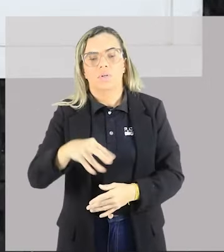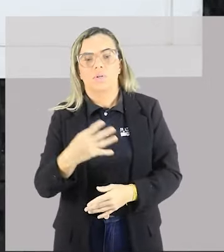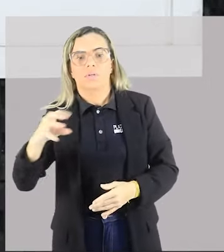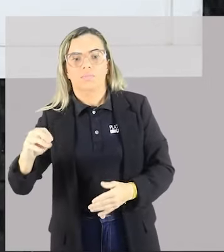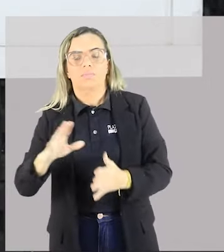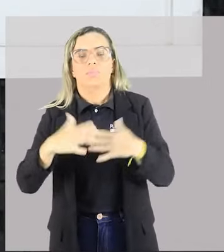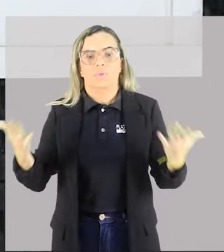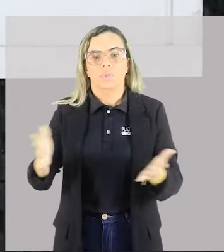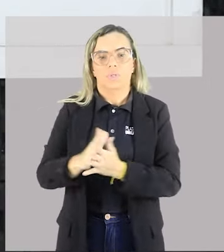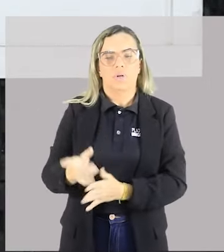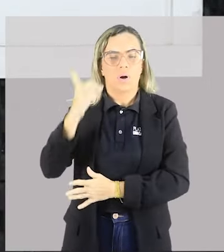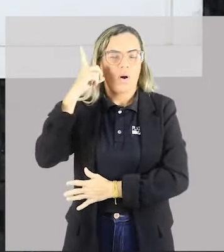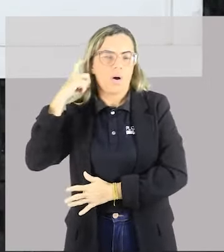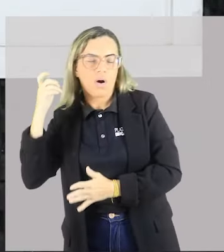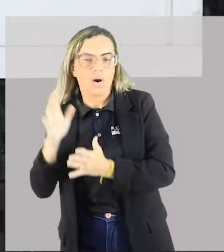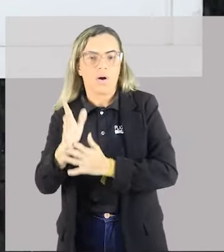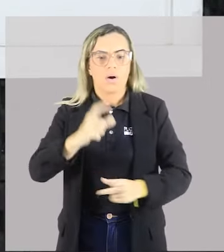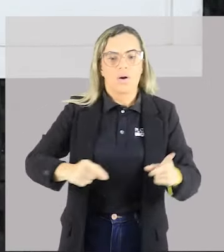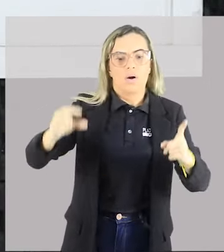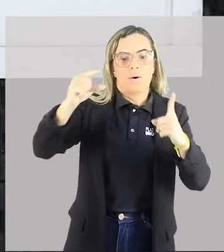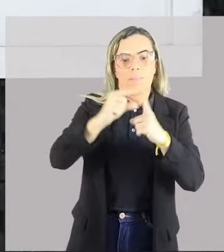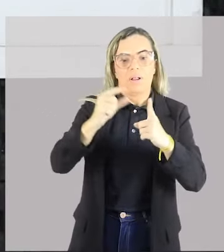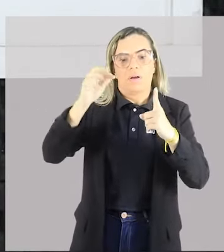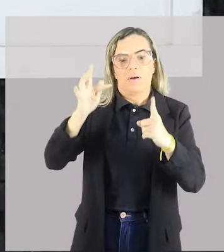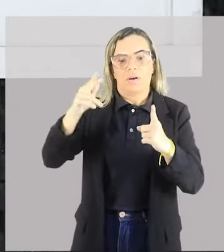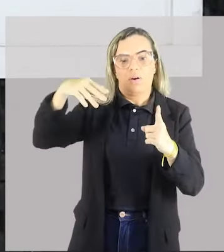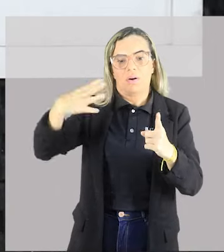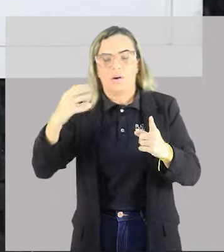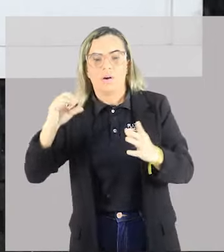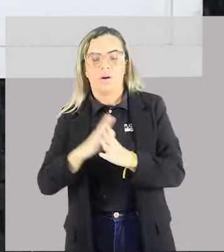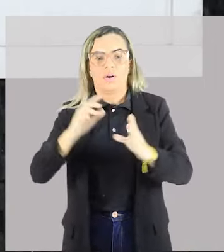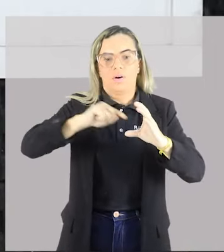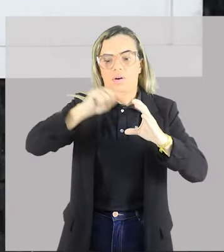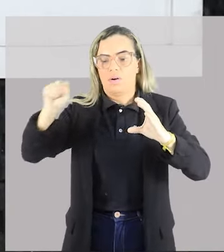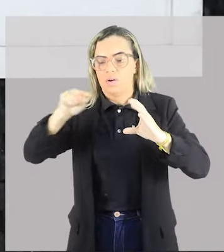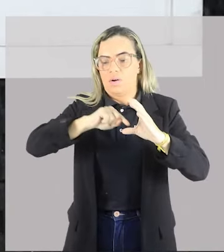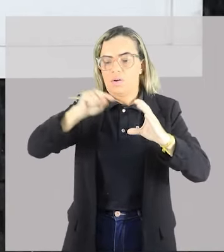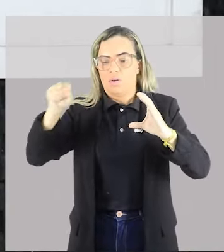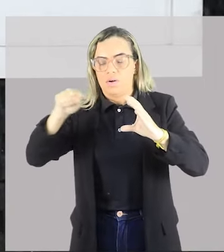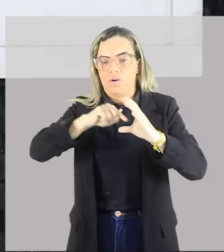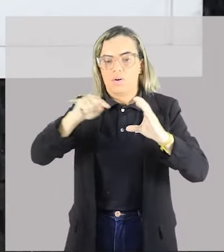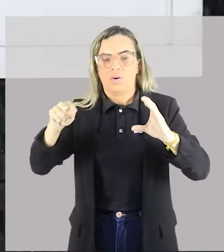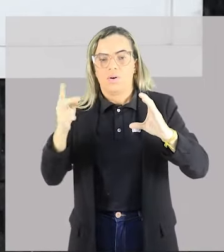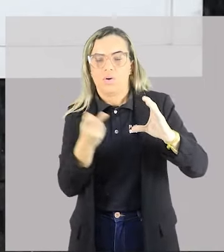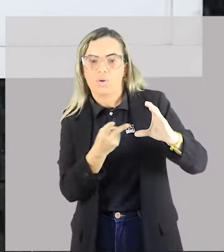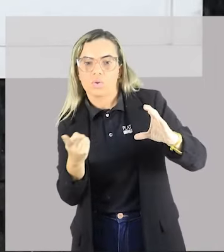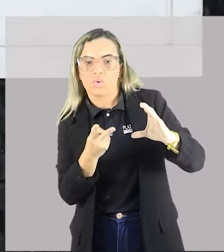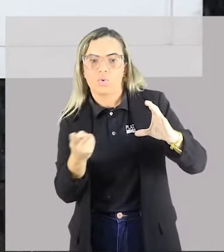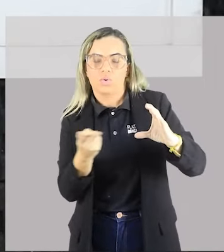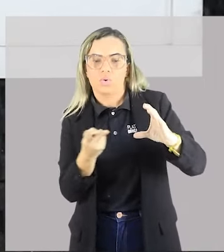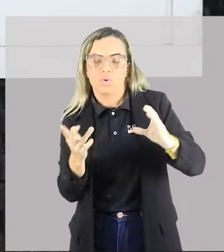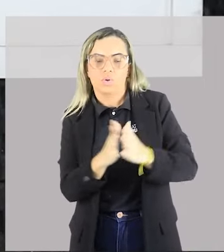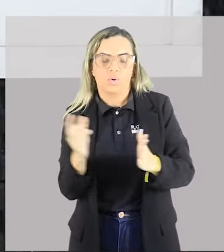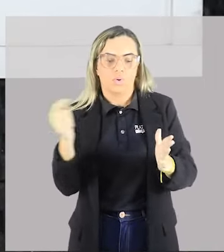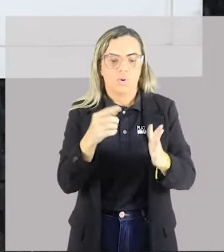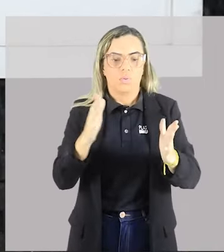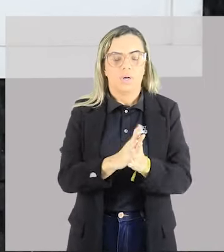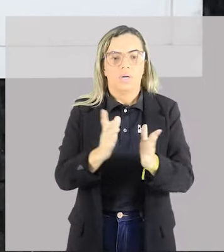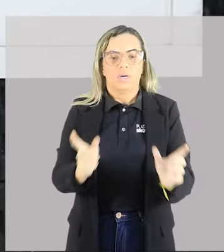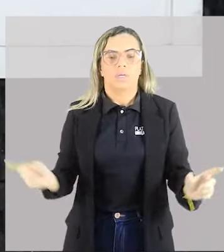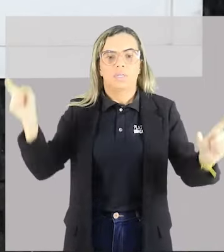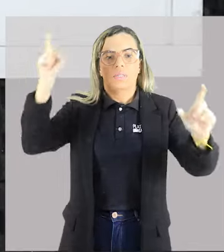então quando você ouvir essa palavra você tem que lembrar logo de duas variáveis uma que está em função da